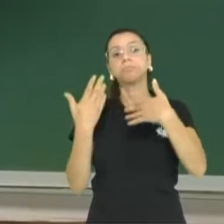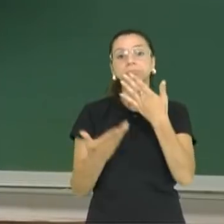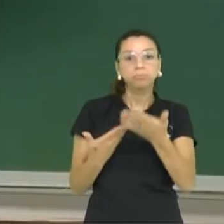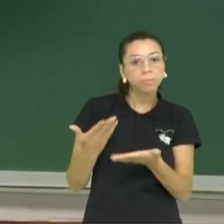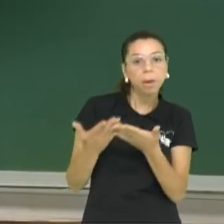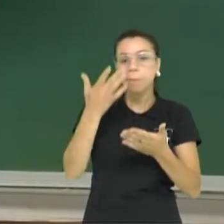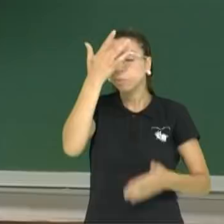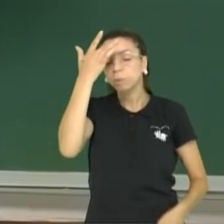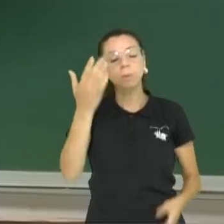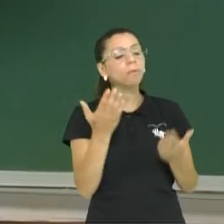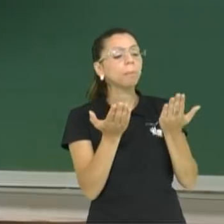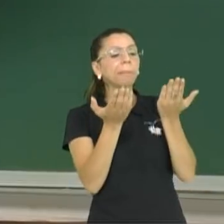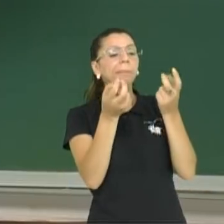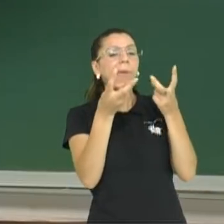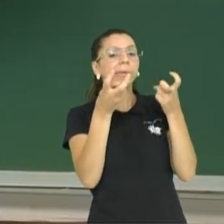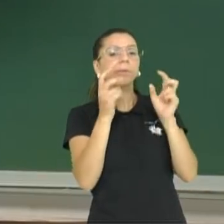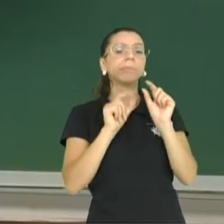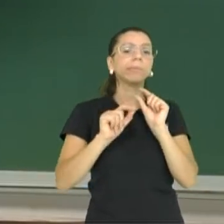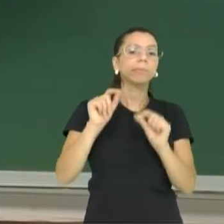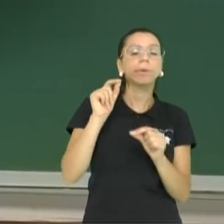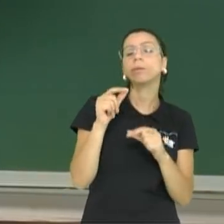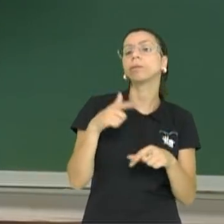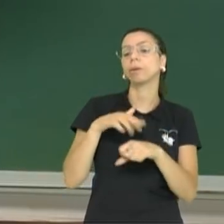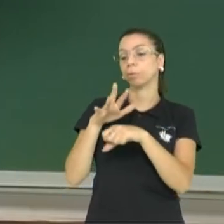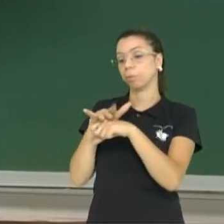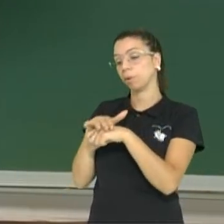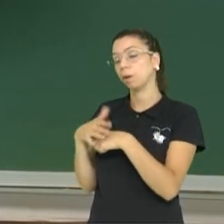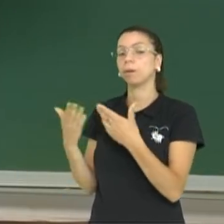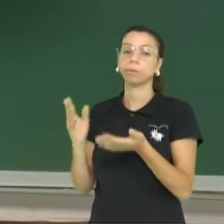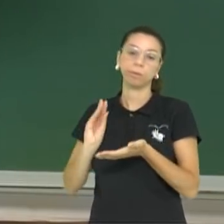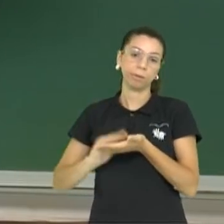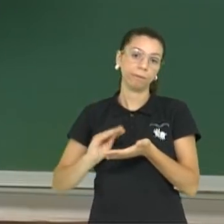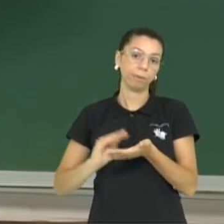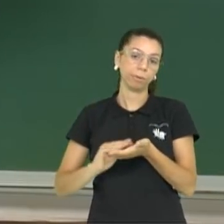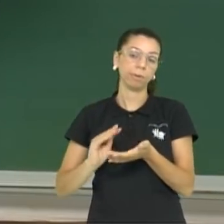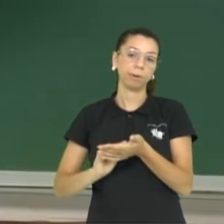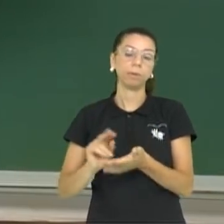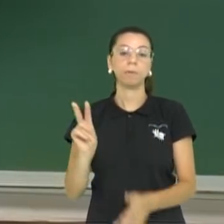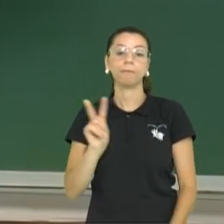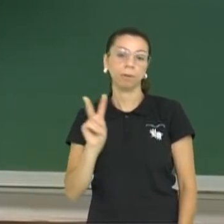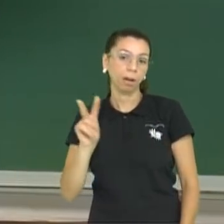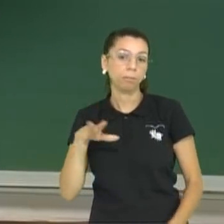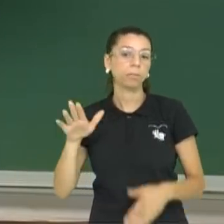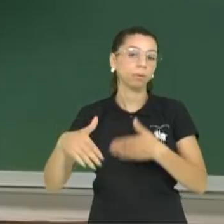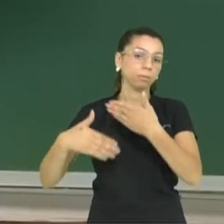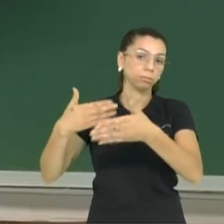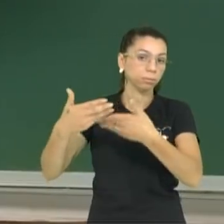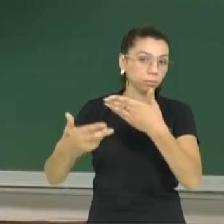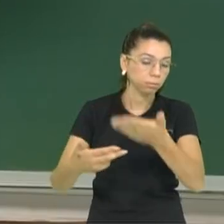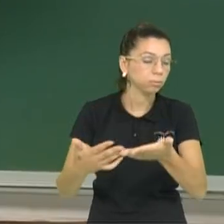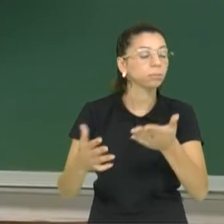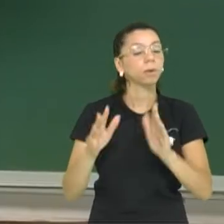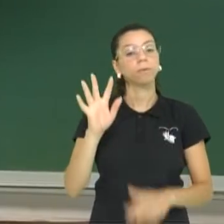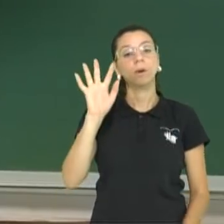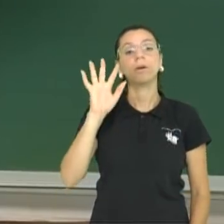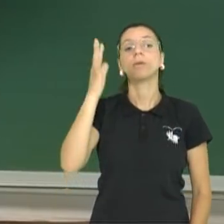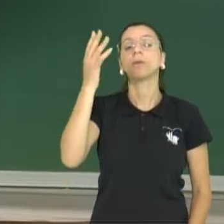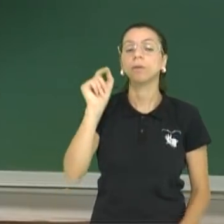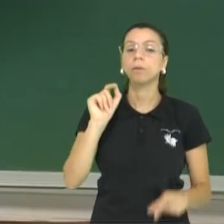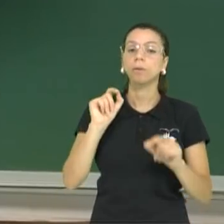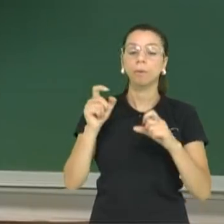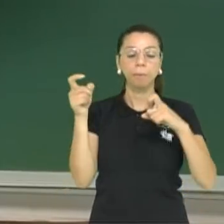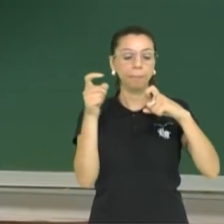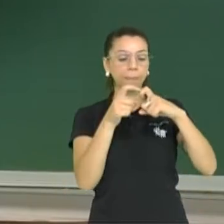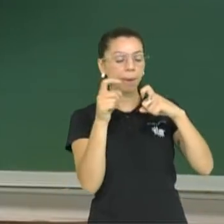vai ver se a gente está doente, se a gente está com falta de vitaminas, de nutrientes. E daí nós vamos ter o resultado e o médico vai fazer